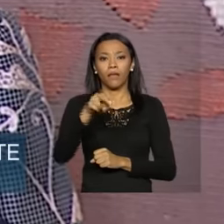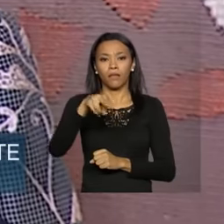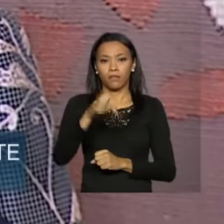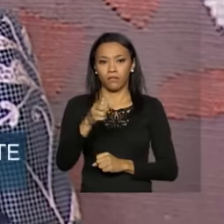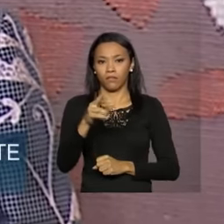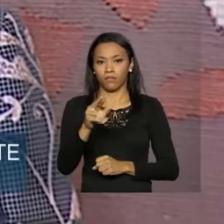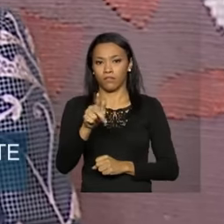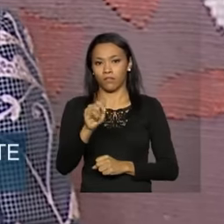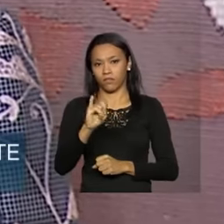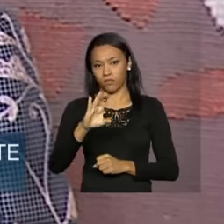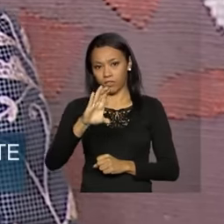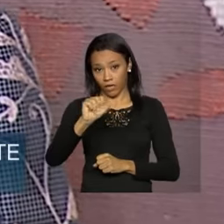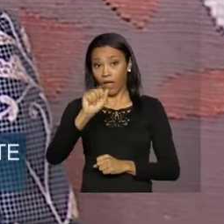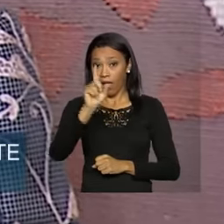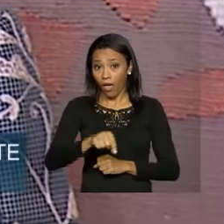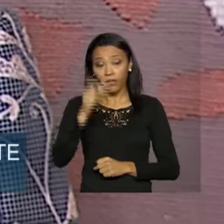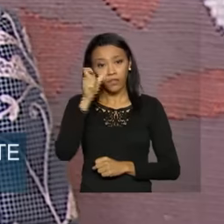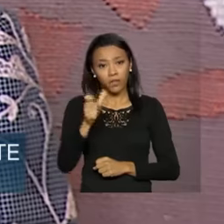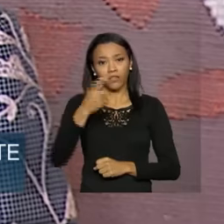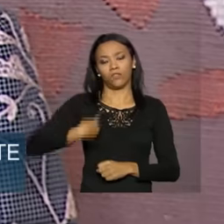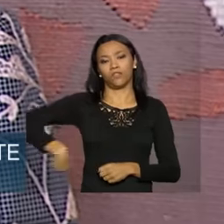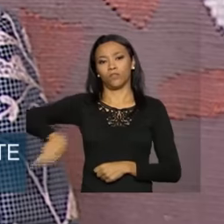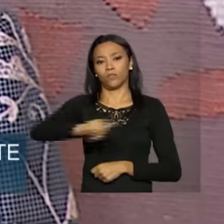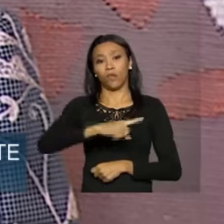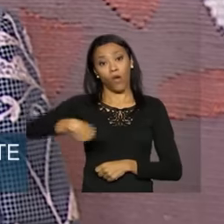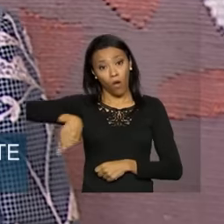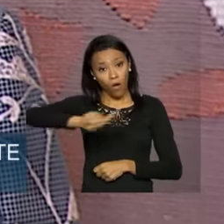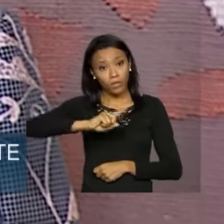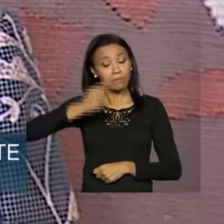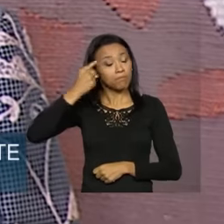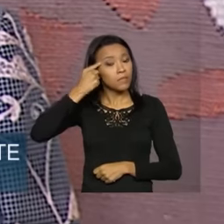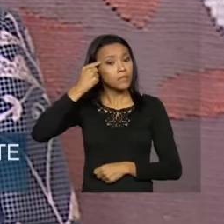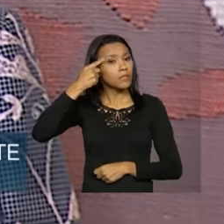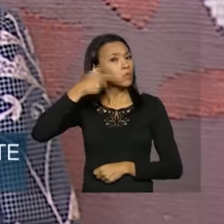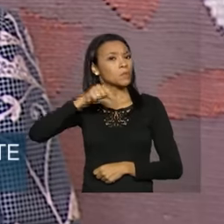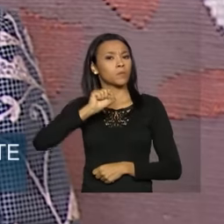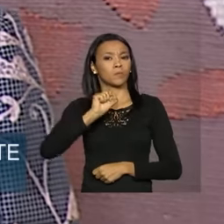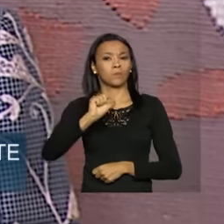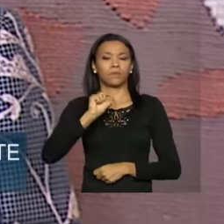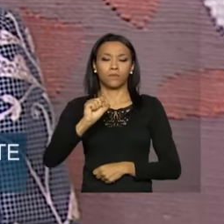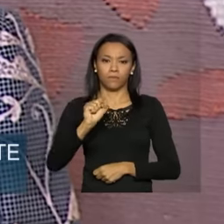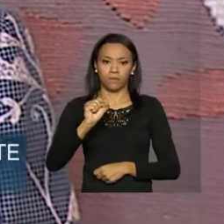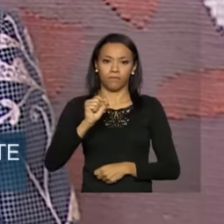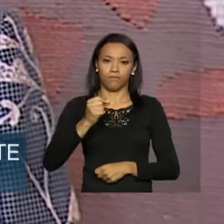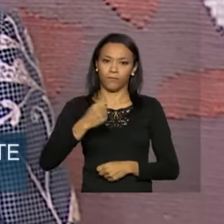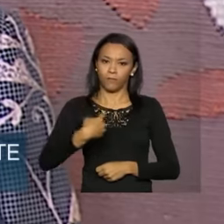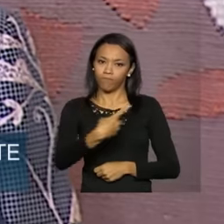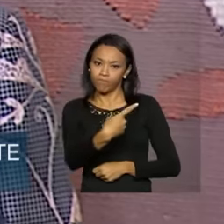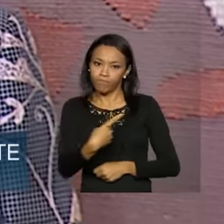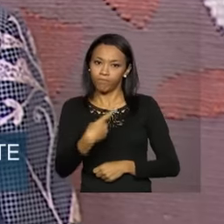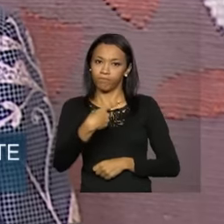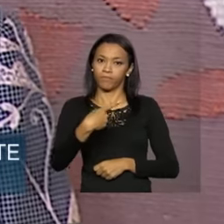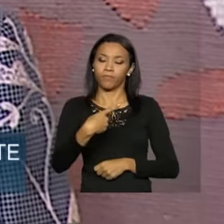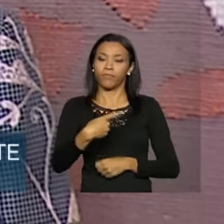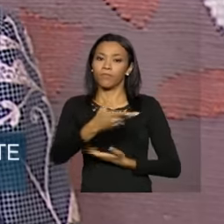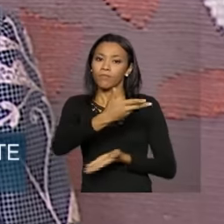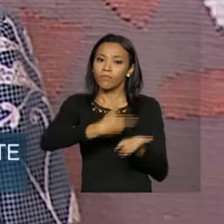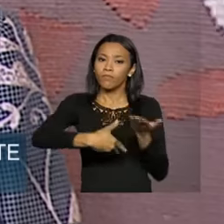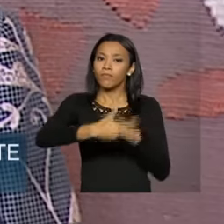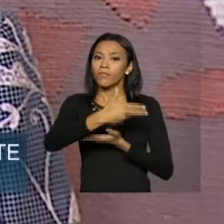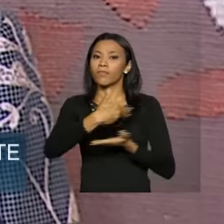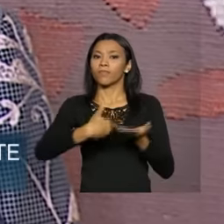nós. Nós pensamos nossa relação num âmbito além